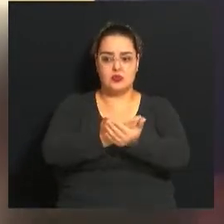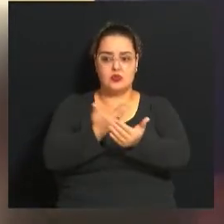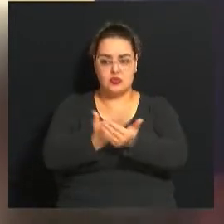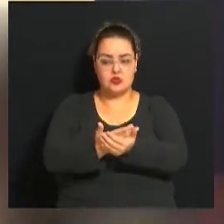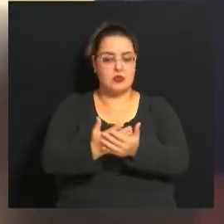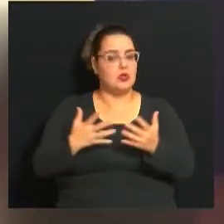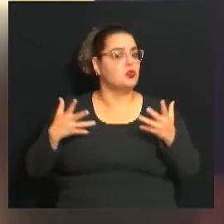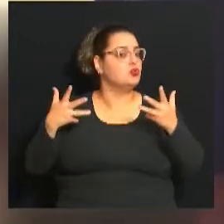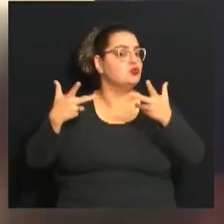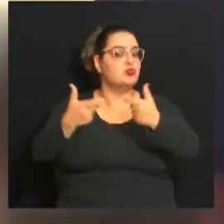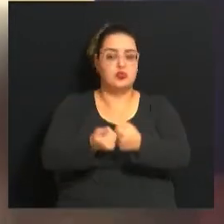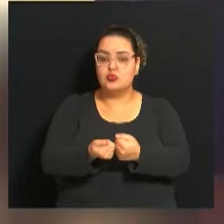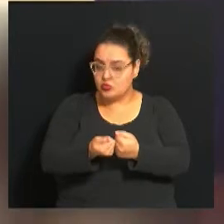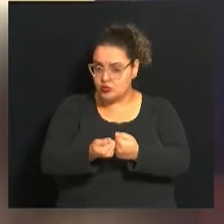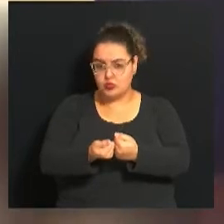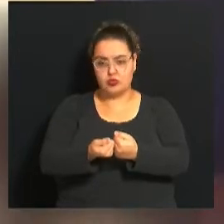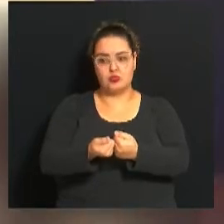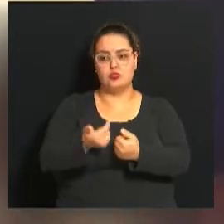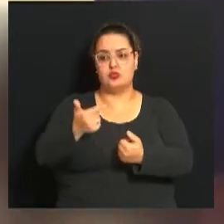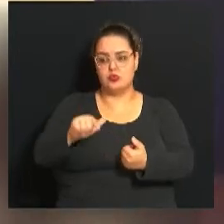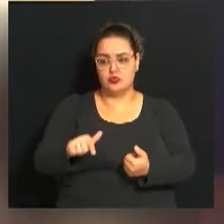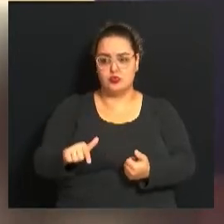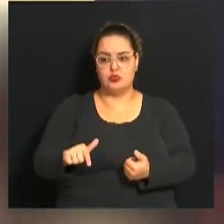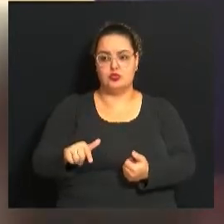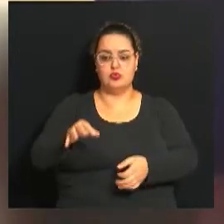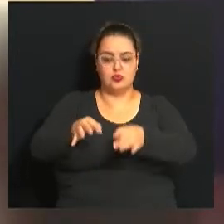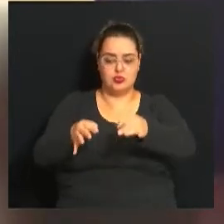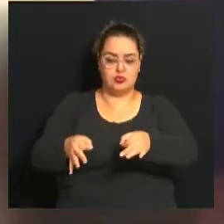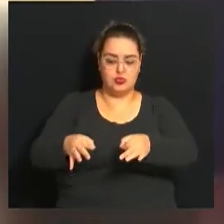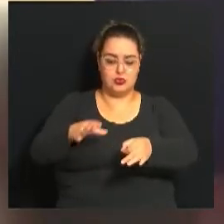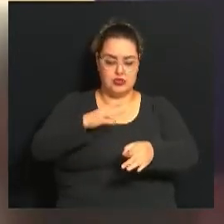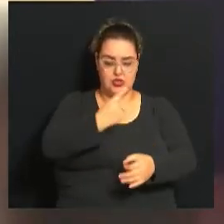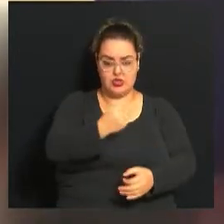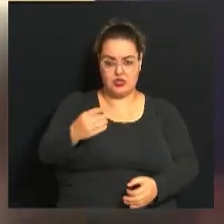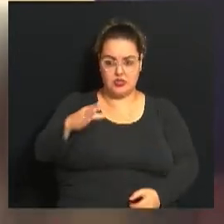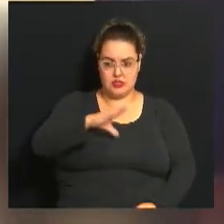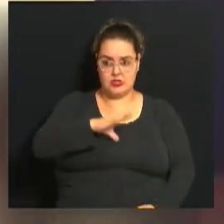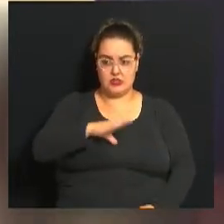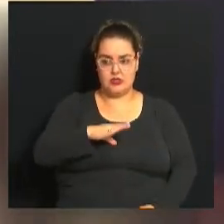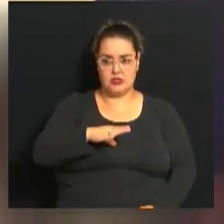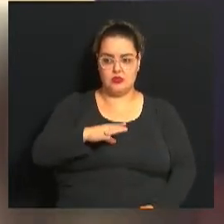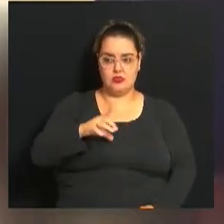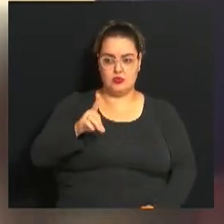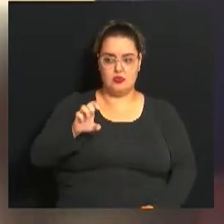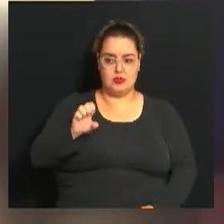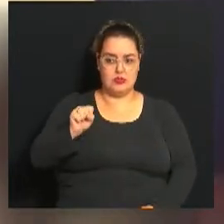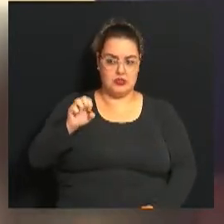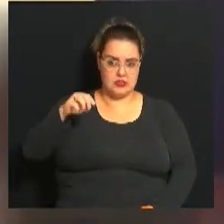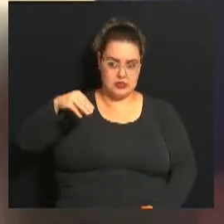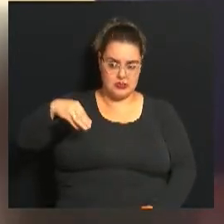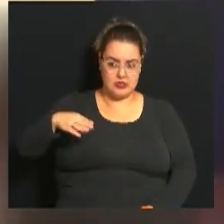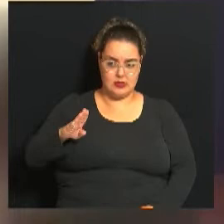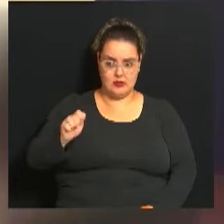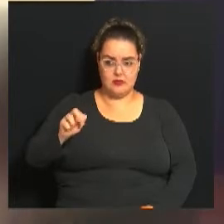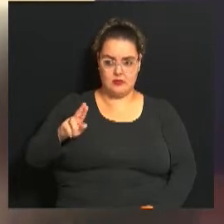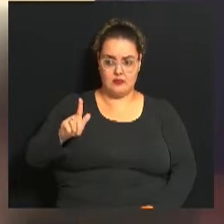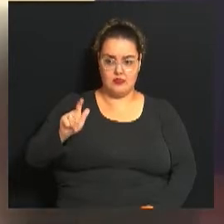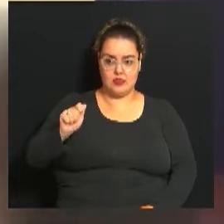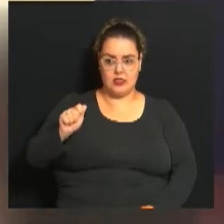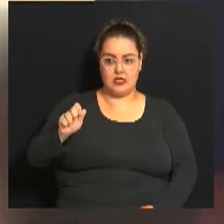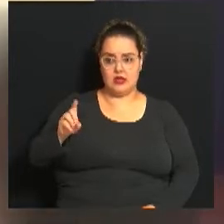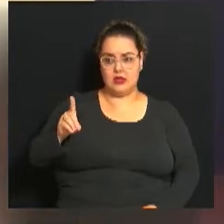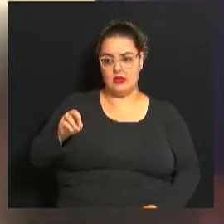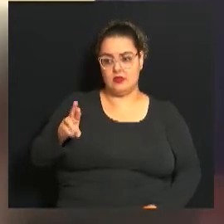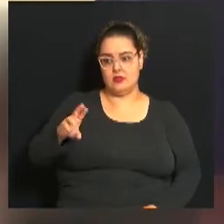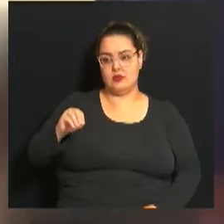base, o tribunal, né, os desembargadores e que os ministros vão entender. E aí,